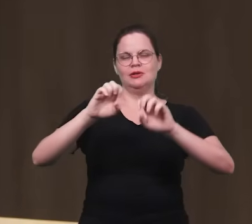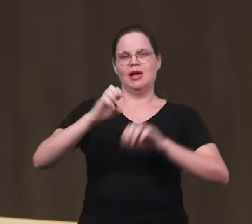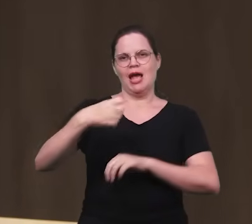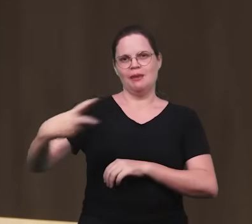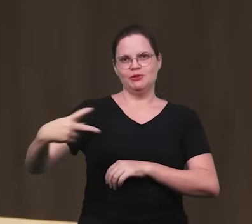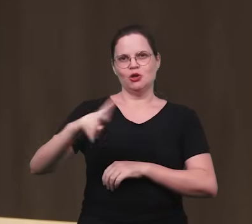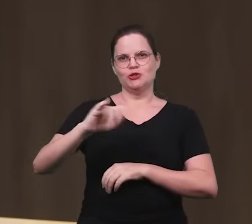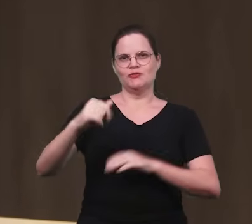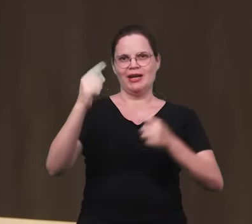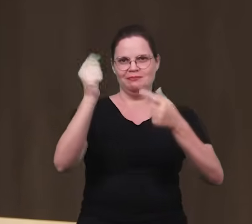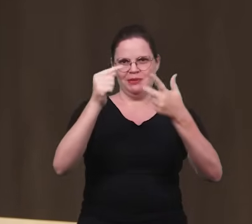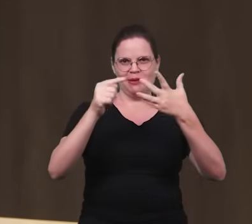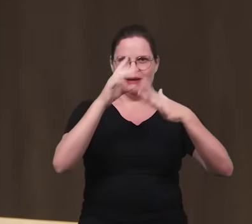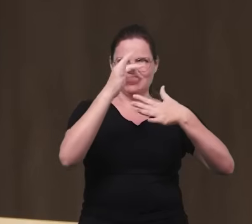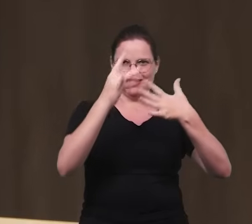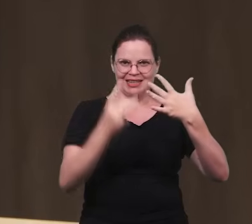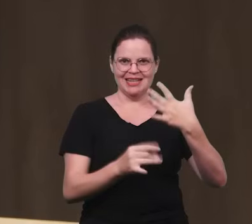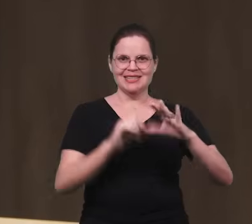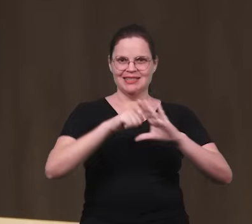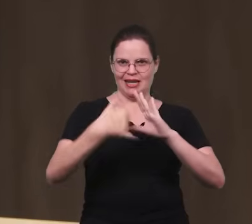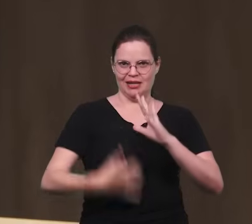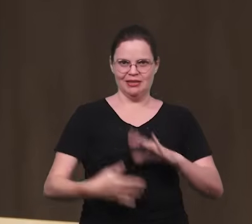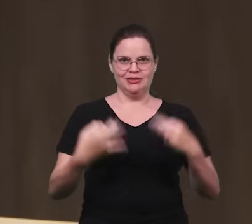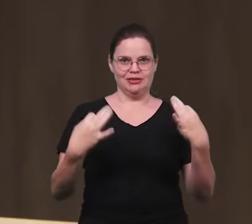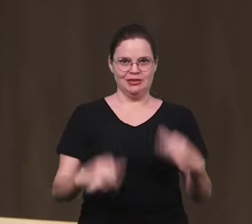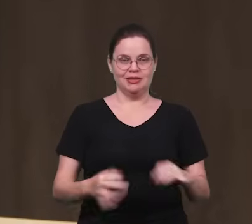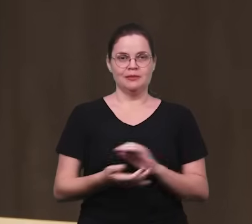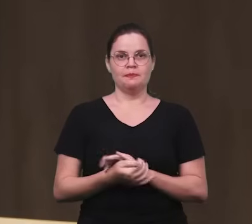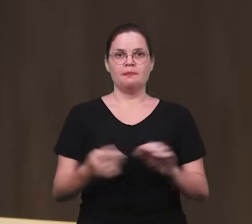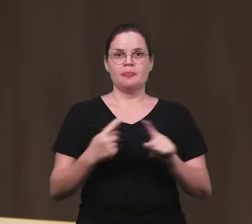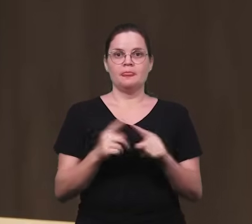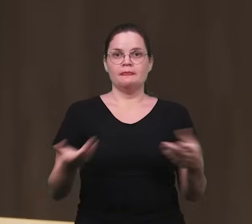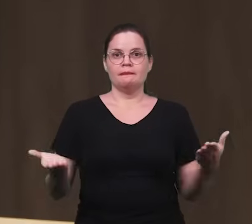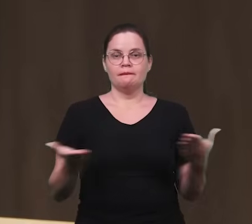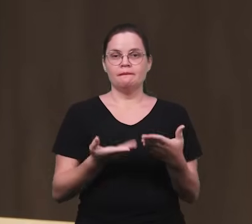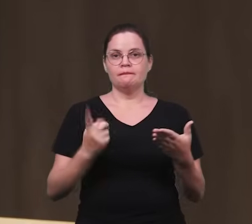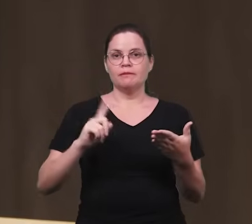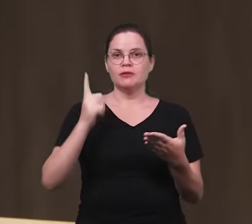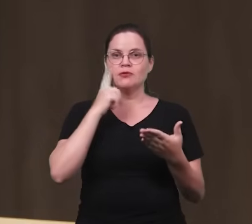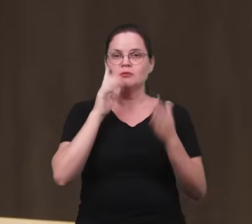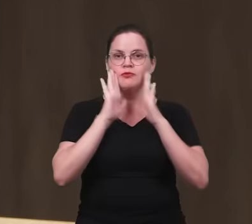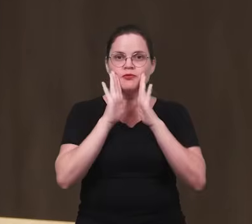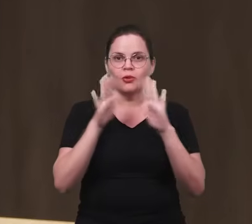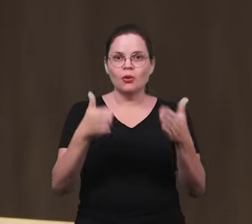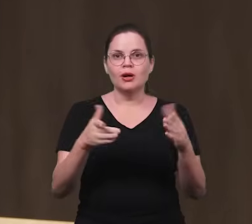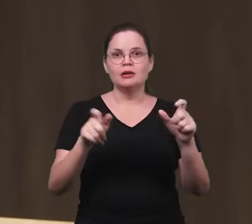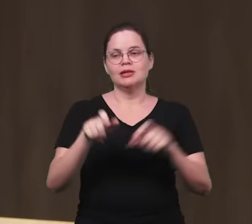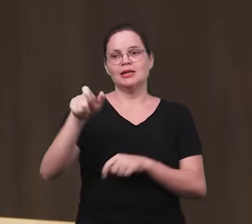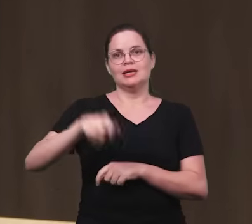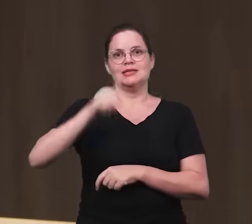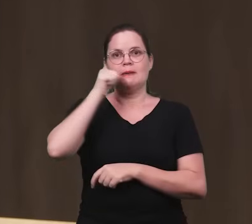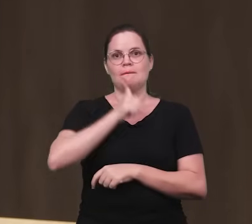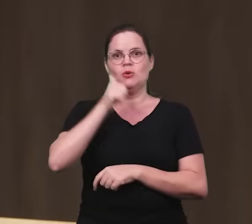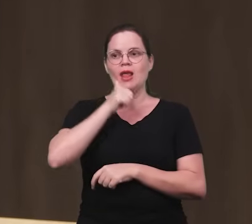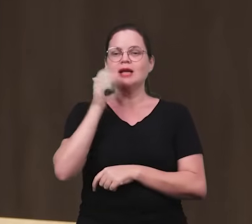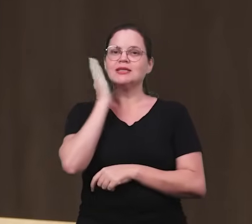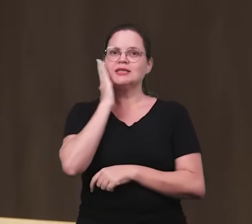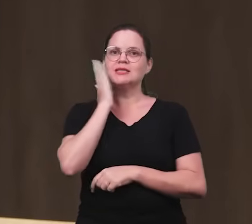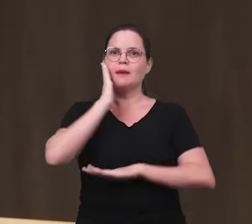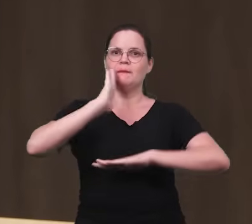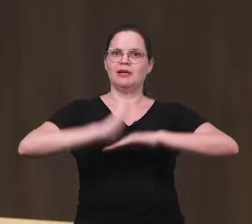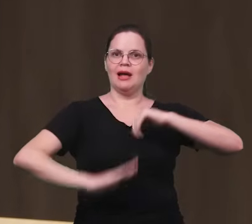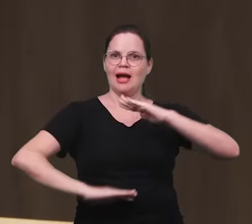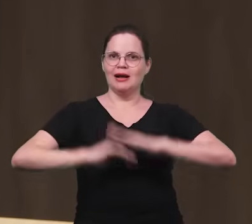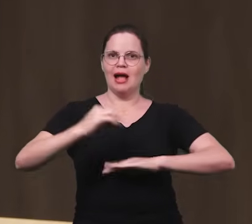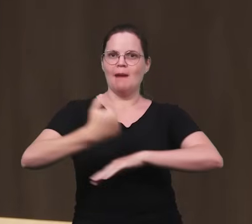outras características, mas hoje nós vamos focar nessa mulher que possui habilidades para lutar em